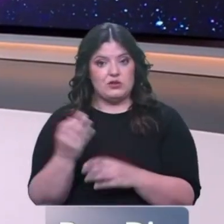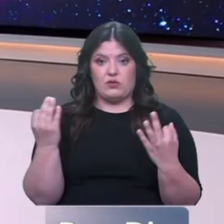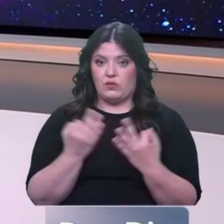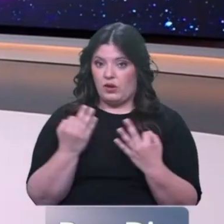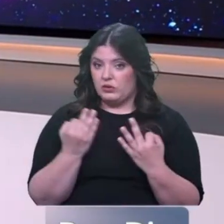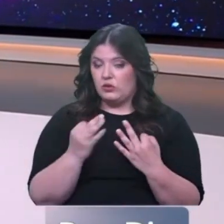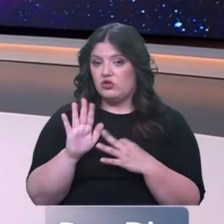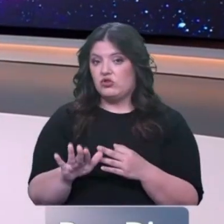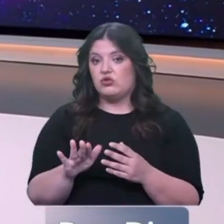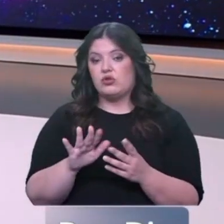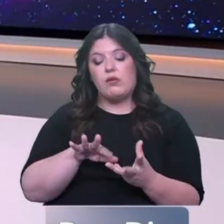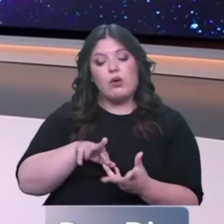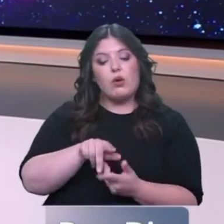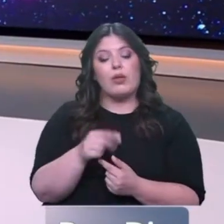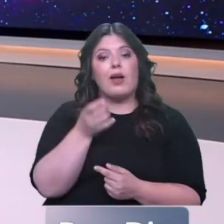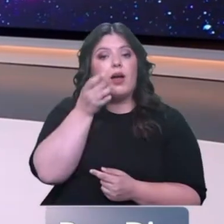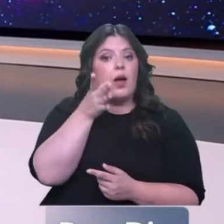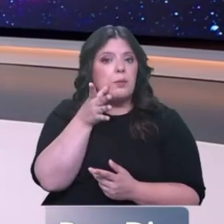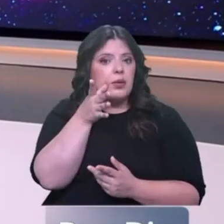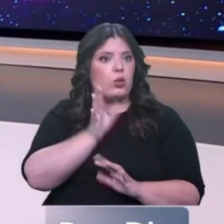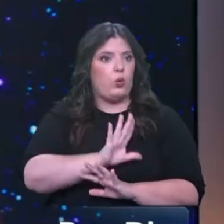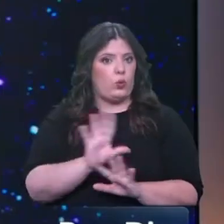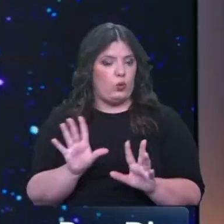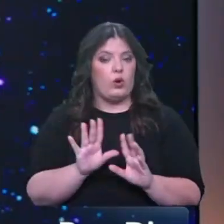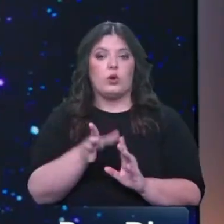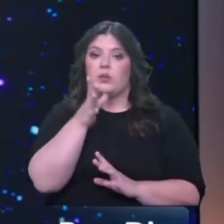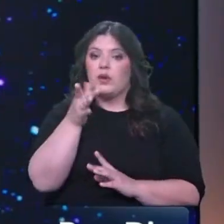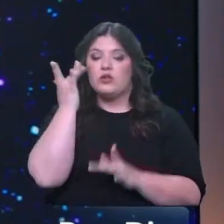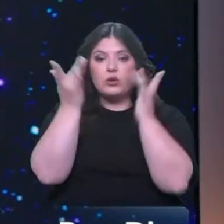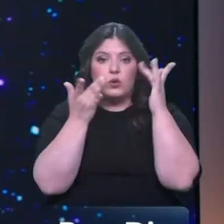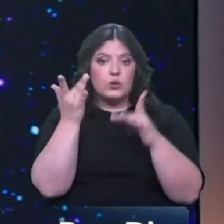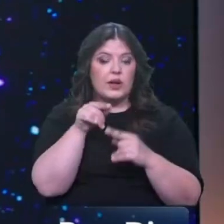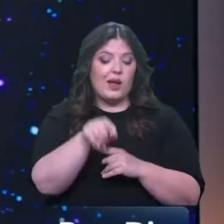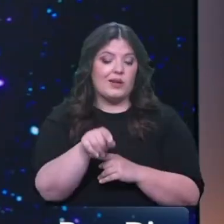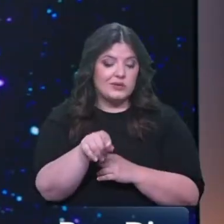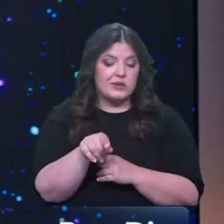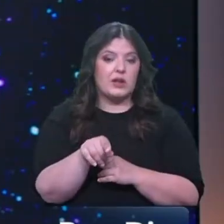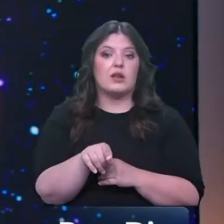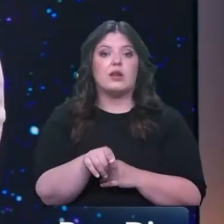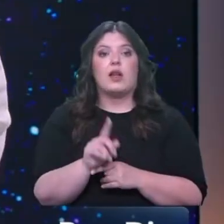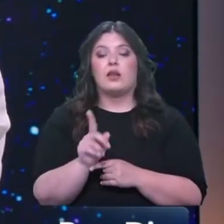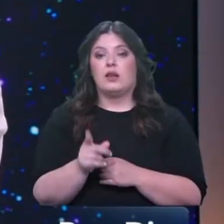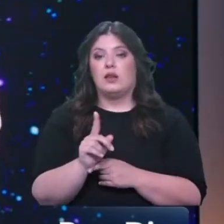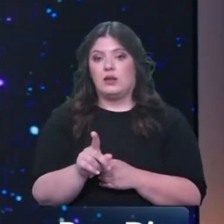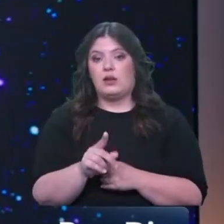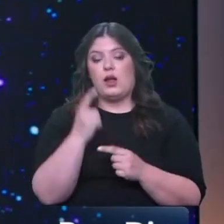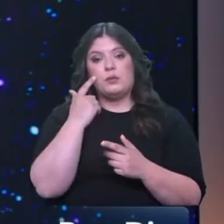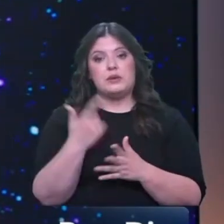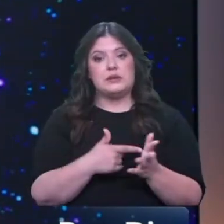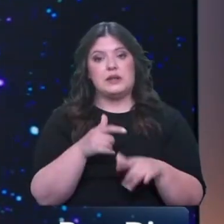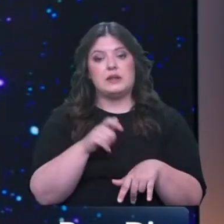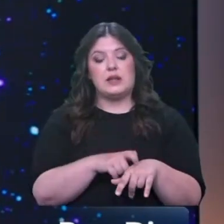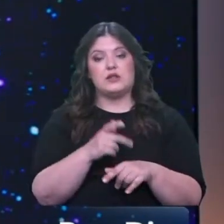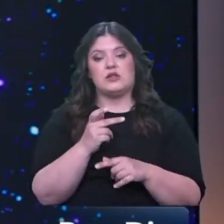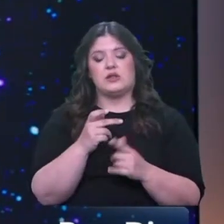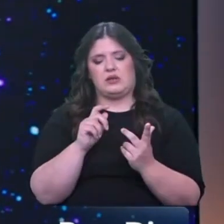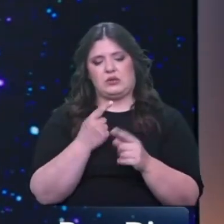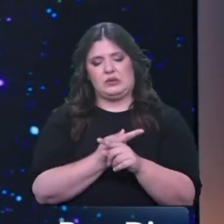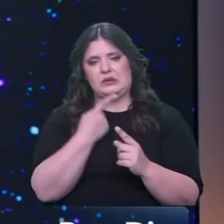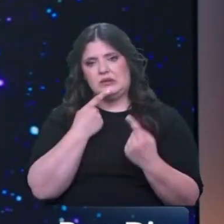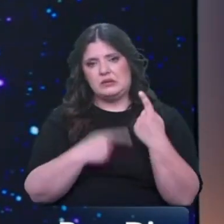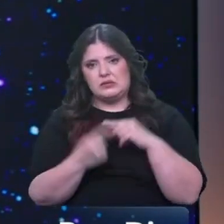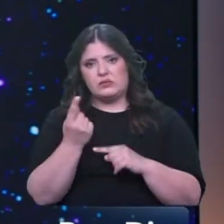facto, estavam a rodar rapidamente, como diz a teoria. Esta é que apresenta esta anomalia,